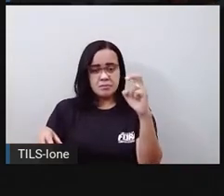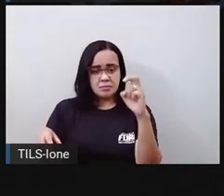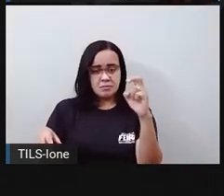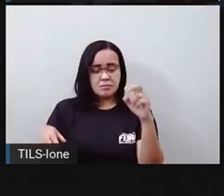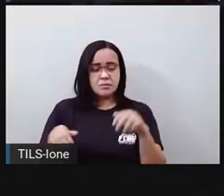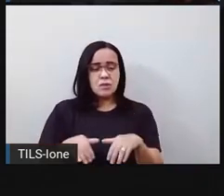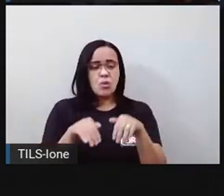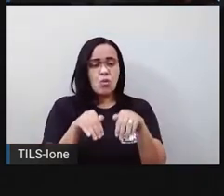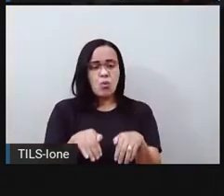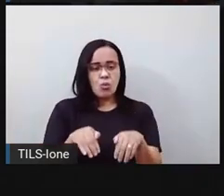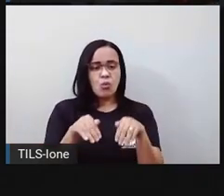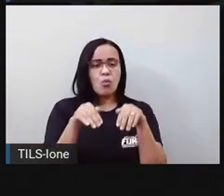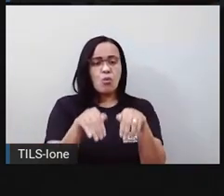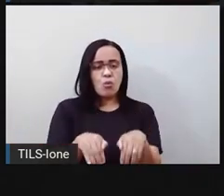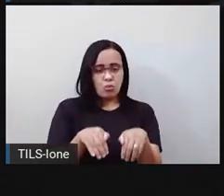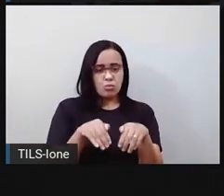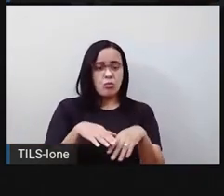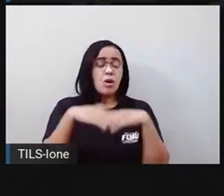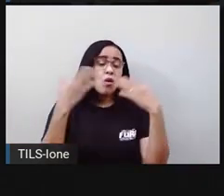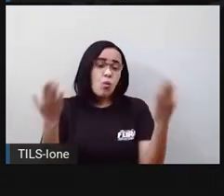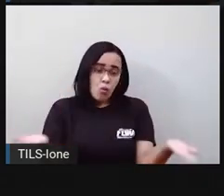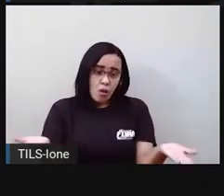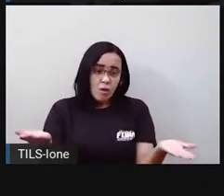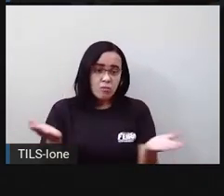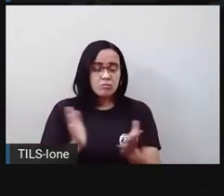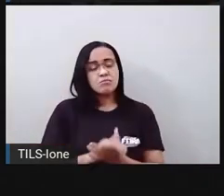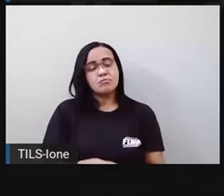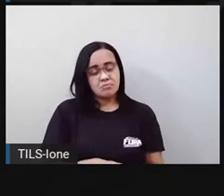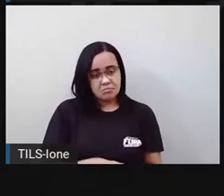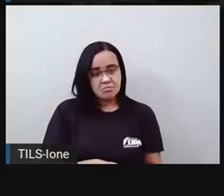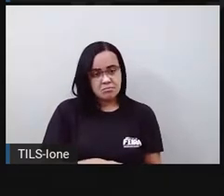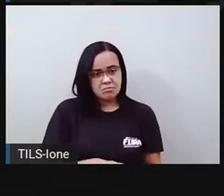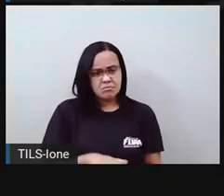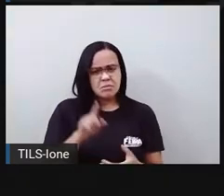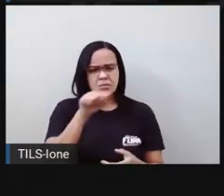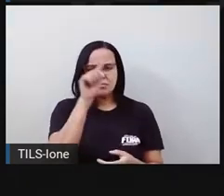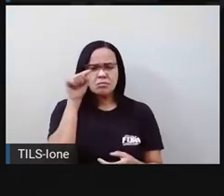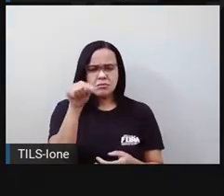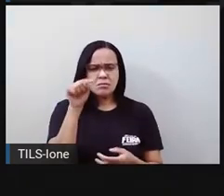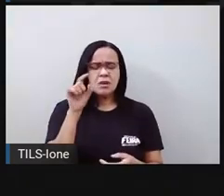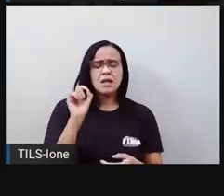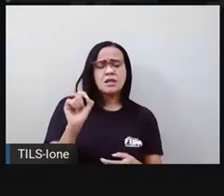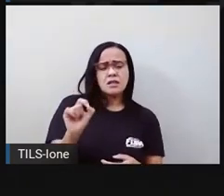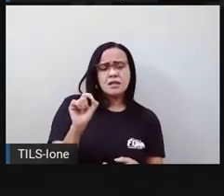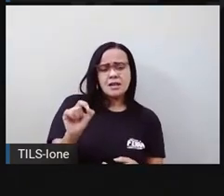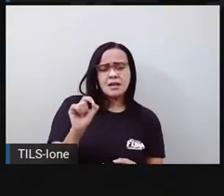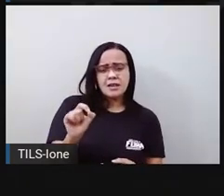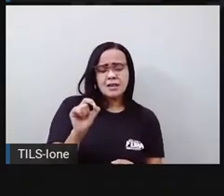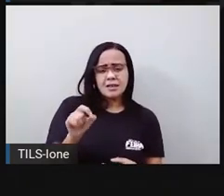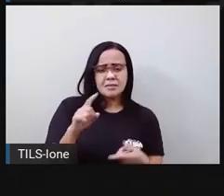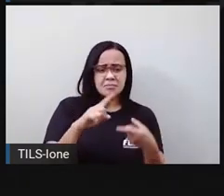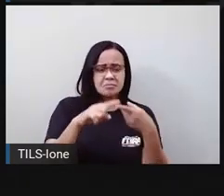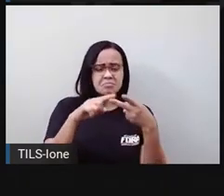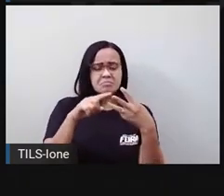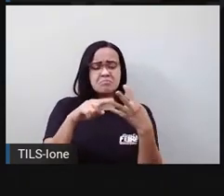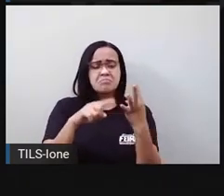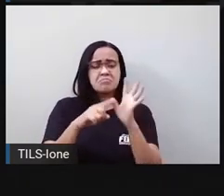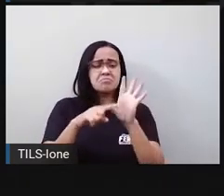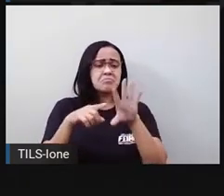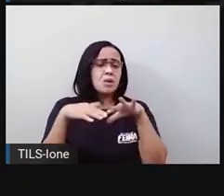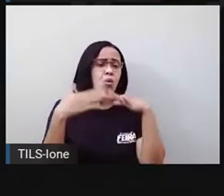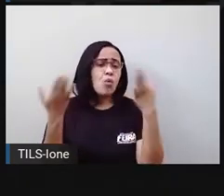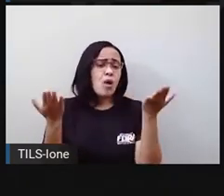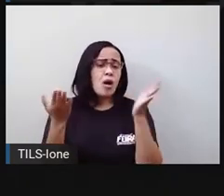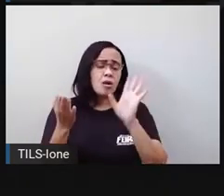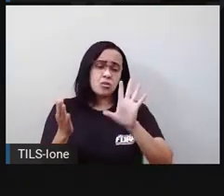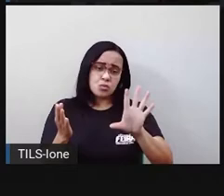o canguru. Será que foram? Quem será que foi? Será que foi um deles? Quem será que